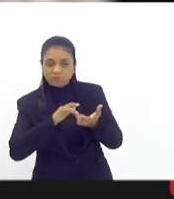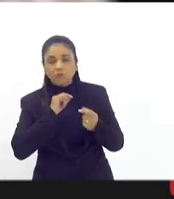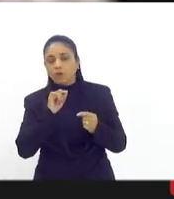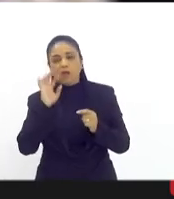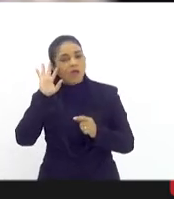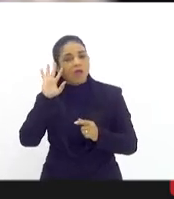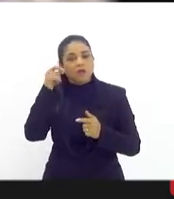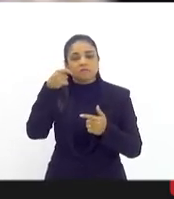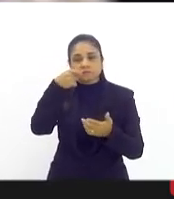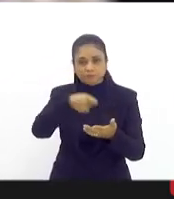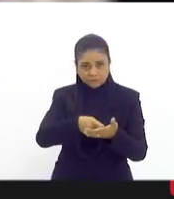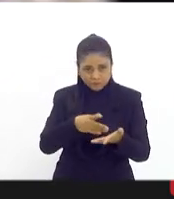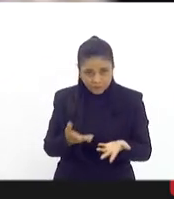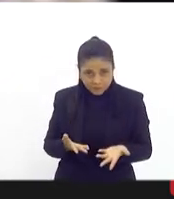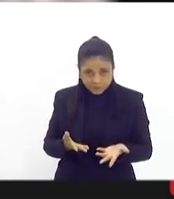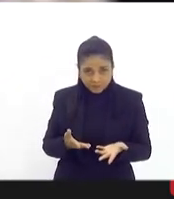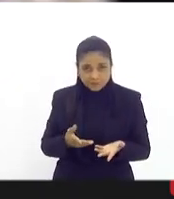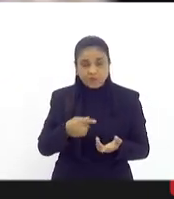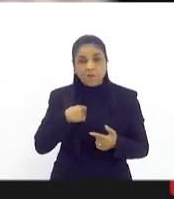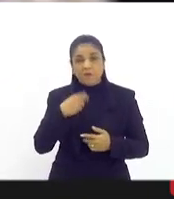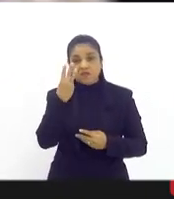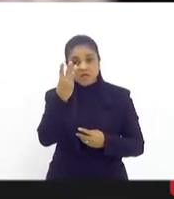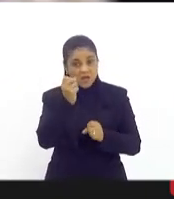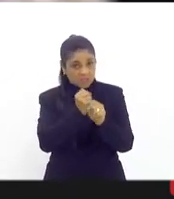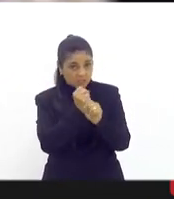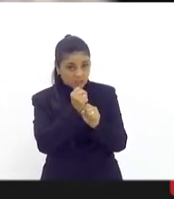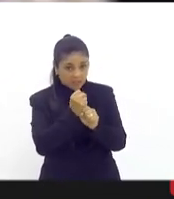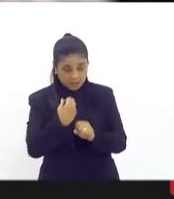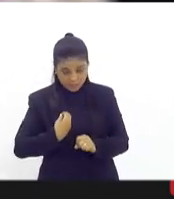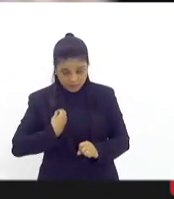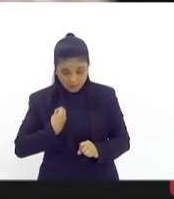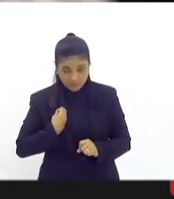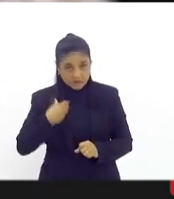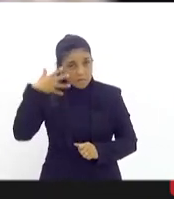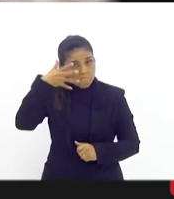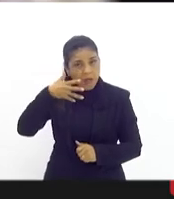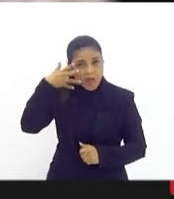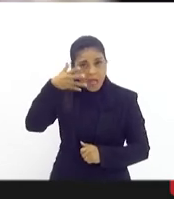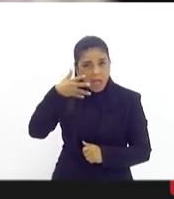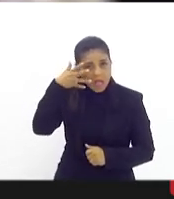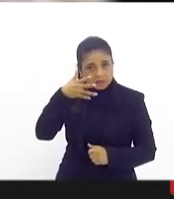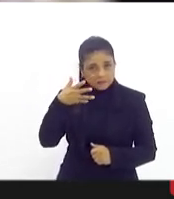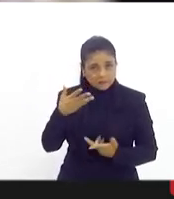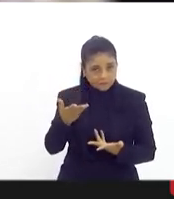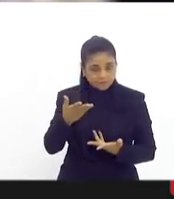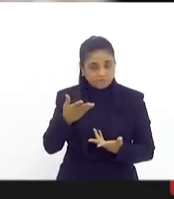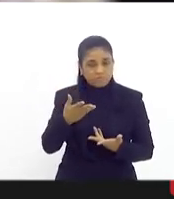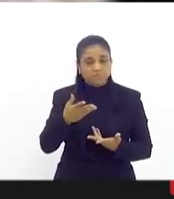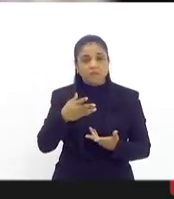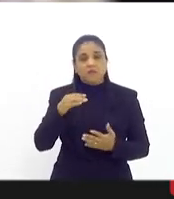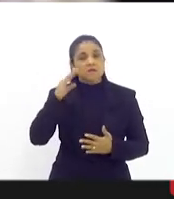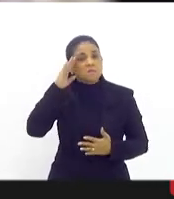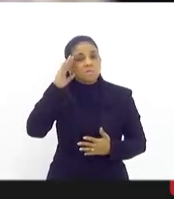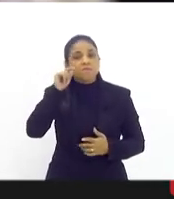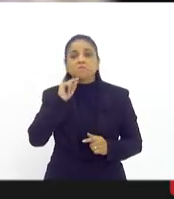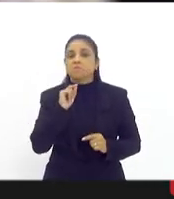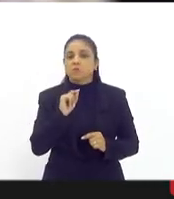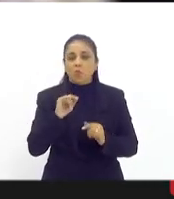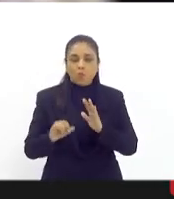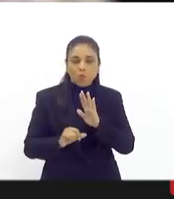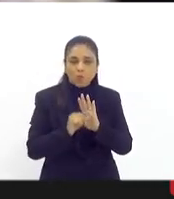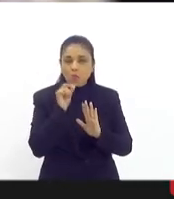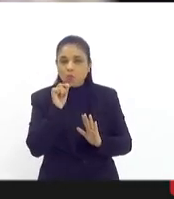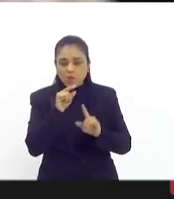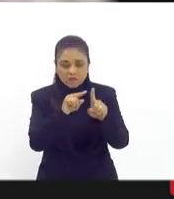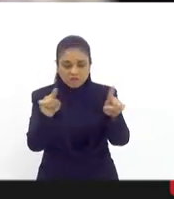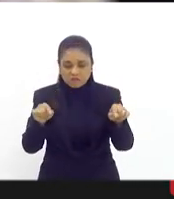E minha vida nos últimos 3 anos virou basicamente isso, tá? A primeira questão, de fato, que precisa ser abordada dentro da sala de aula, que a